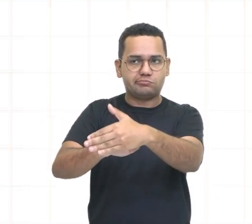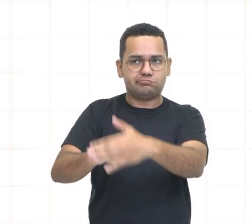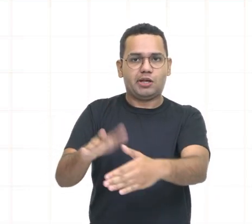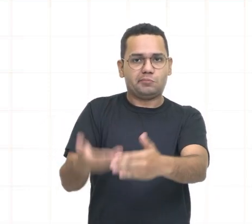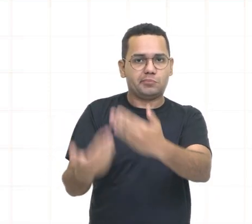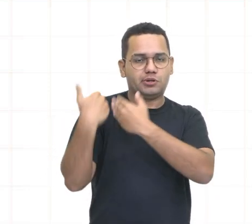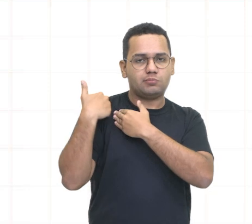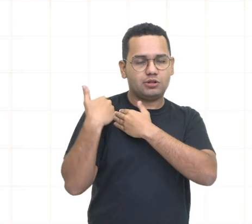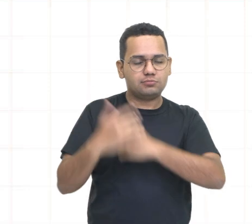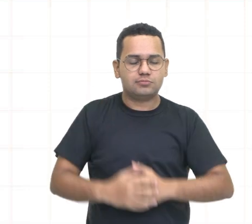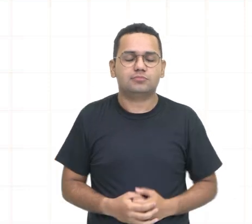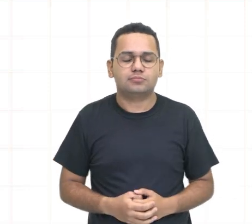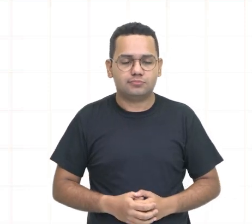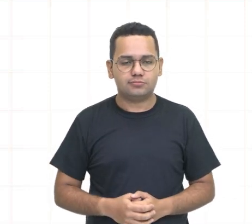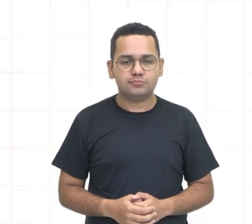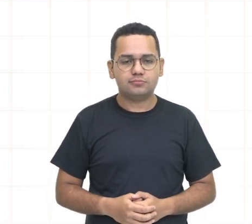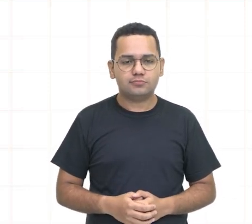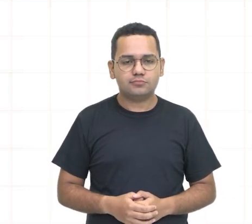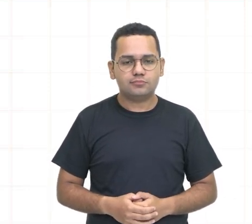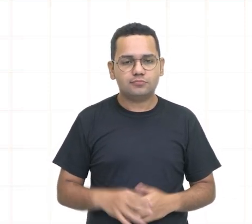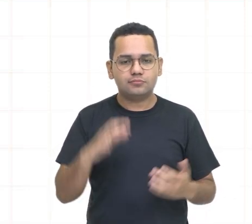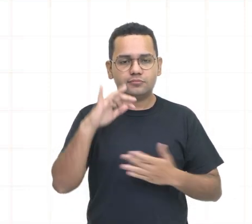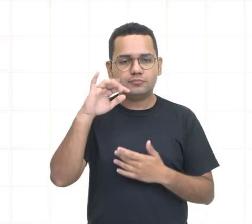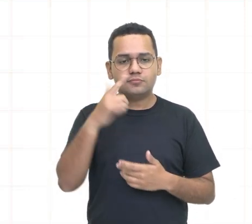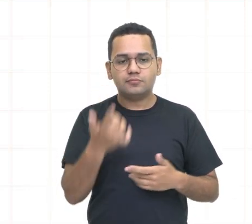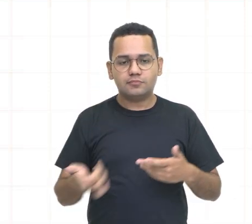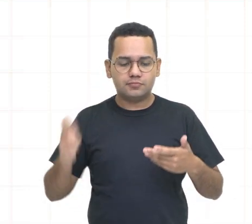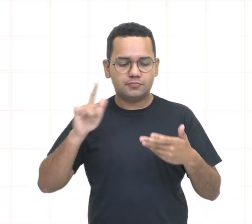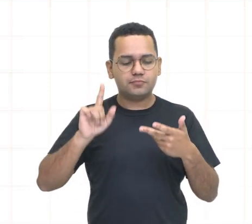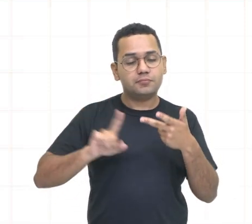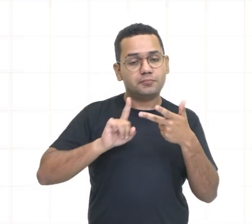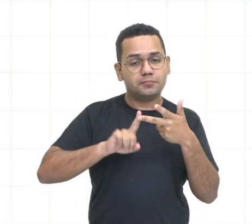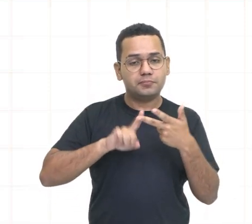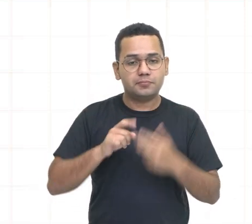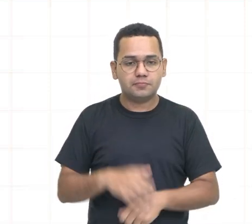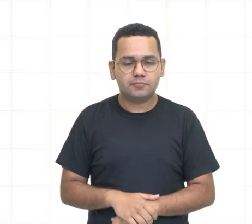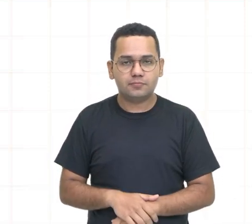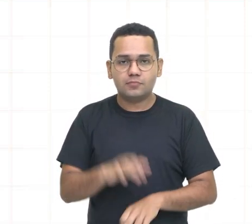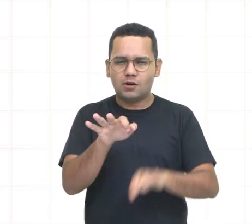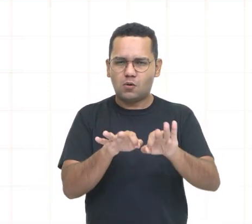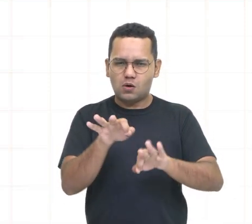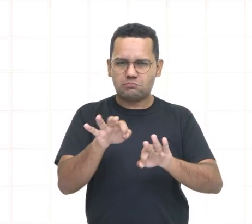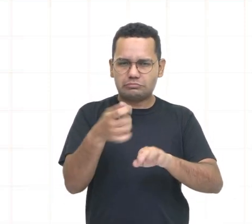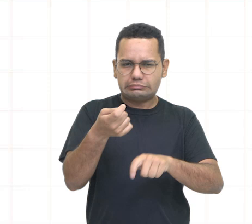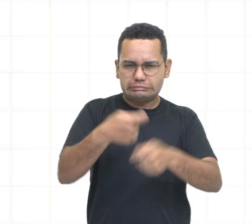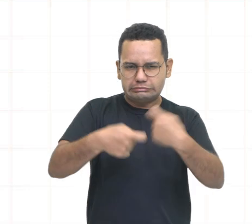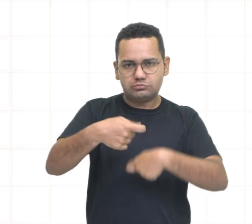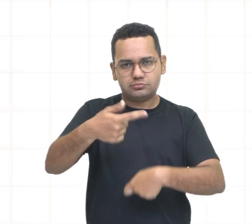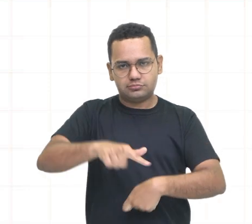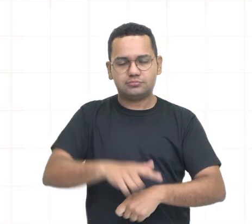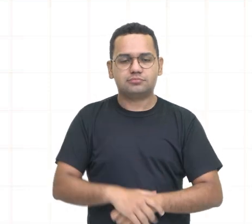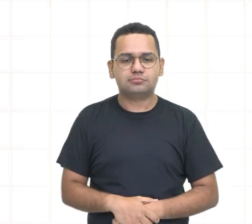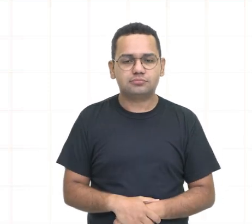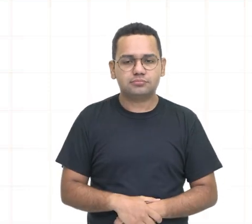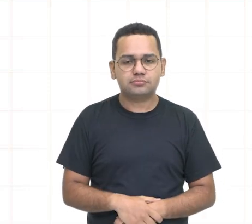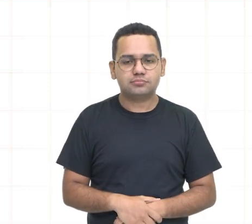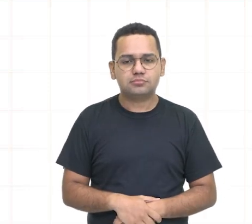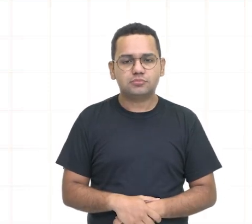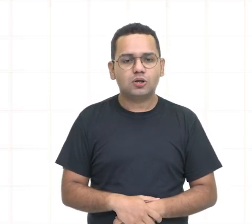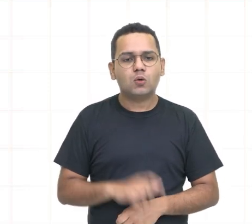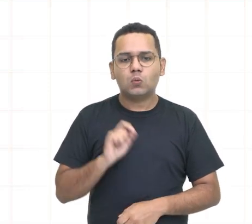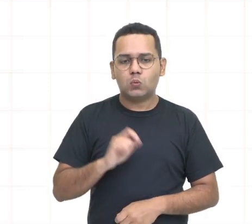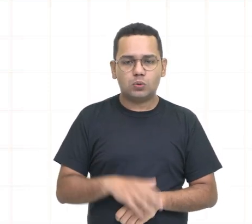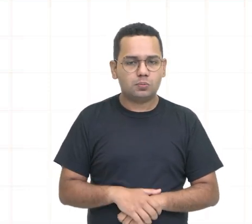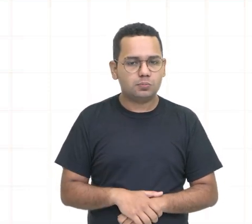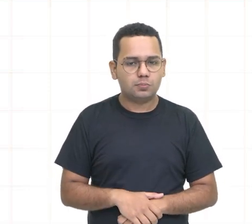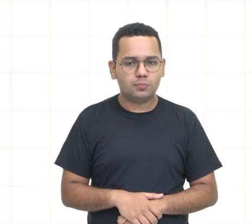E dentro dessas reformas você vai ter as reformas administrativas, né? Reduzir o tamanho do Estado